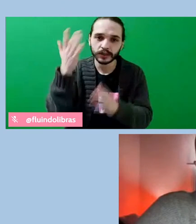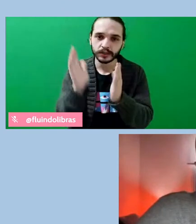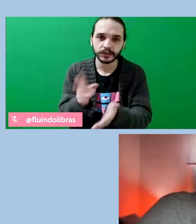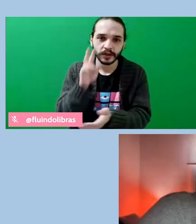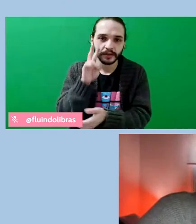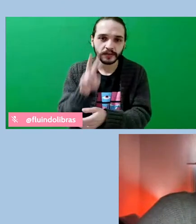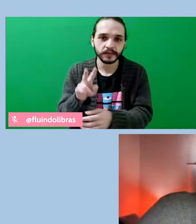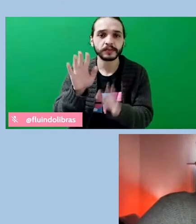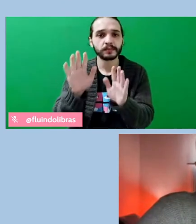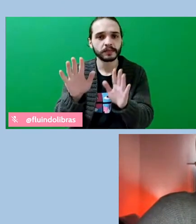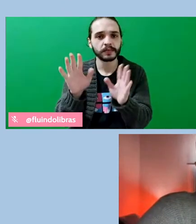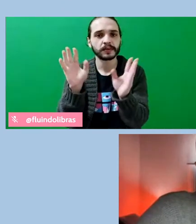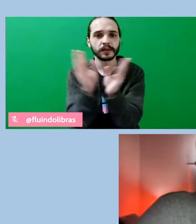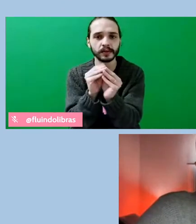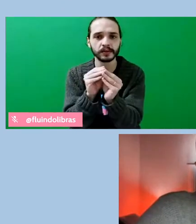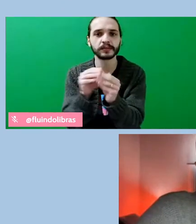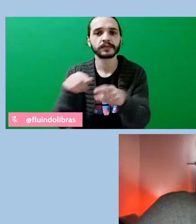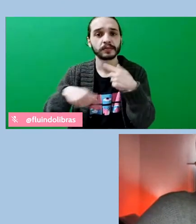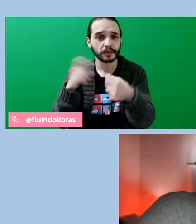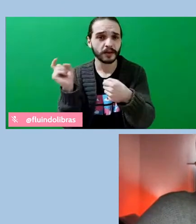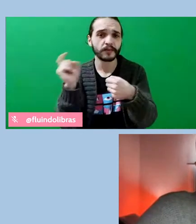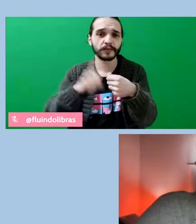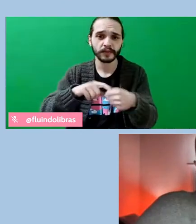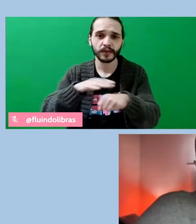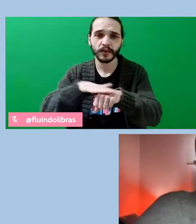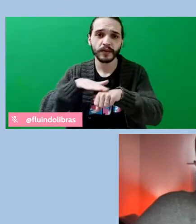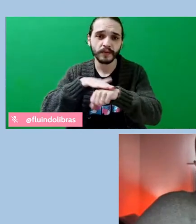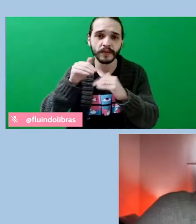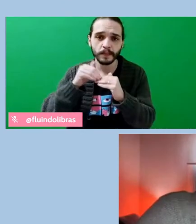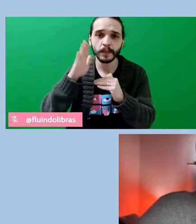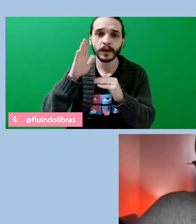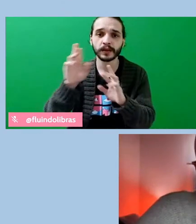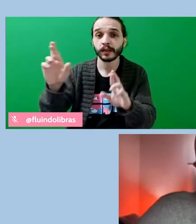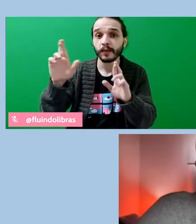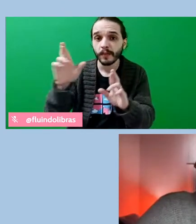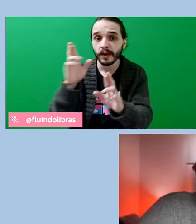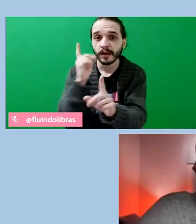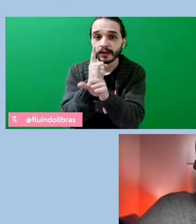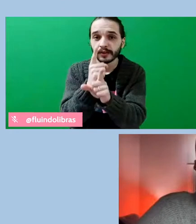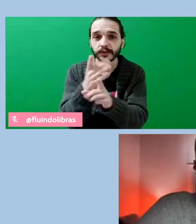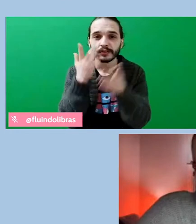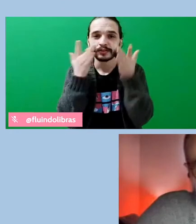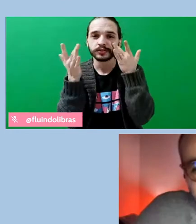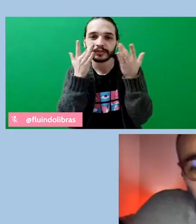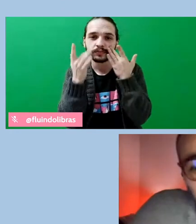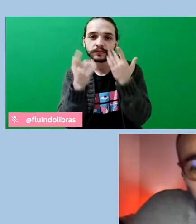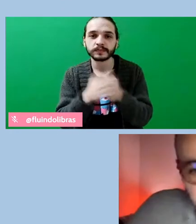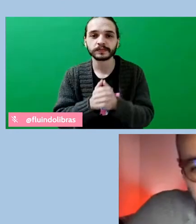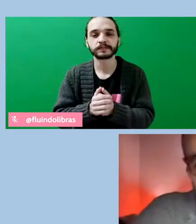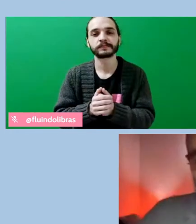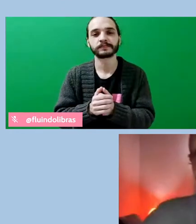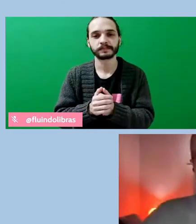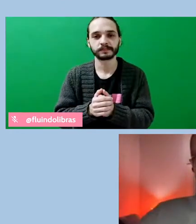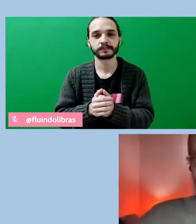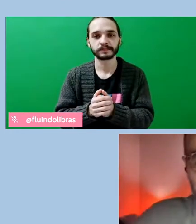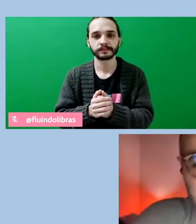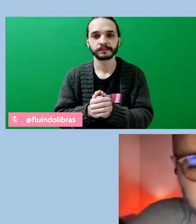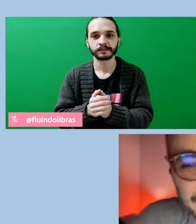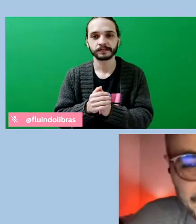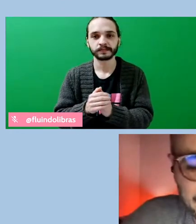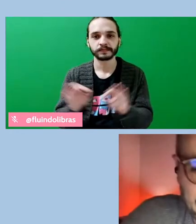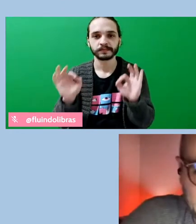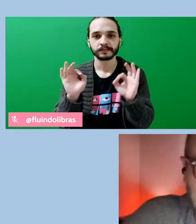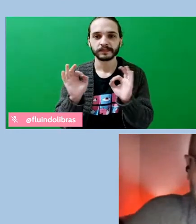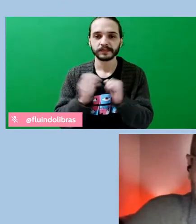maneira, voltem, vamos conversar mais e tomara que a gente se encontre no teatro aí, em breve. Ao vivo, Com no certeza,